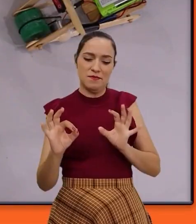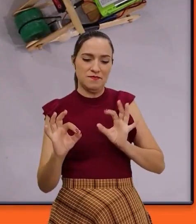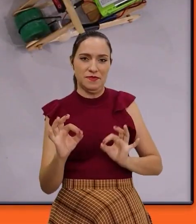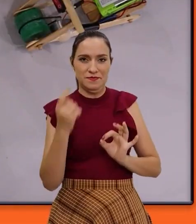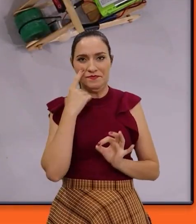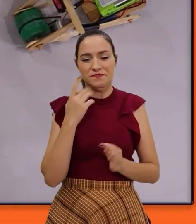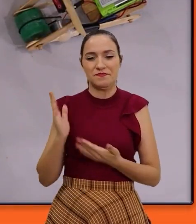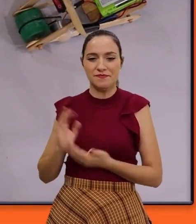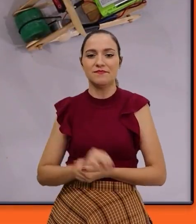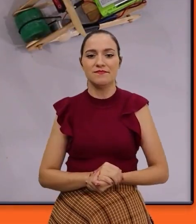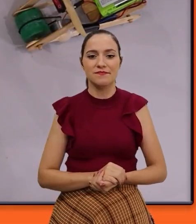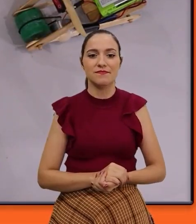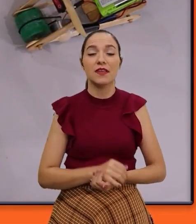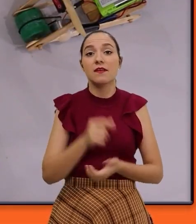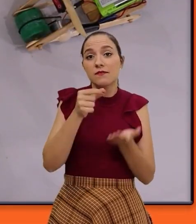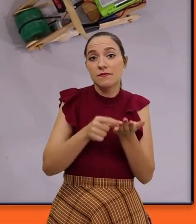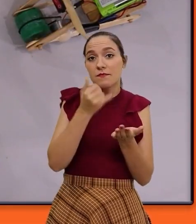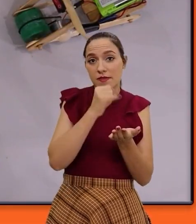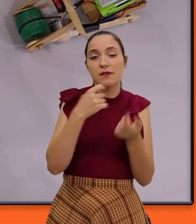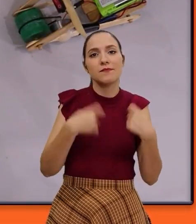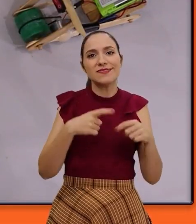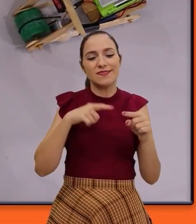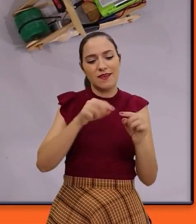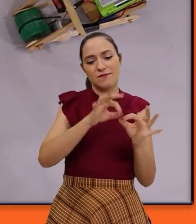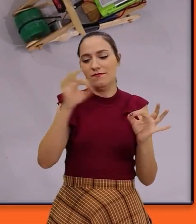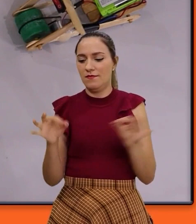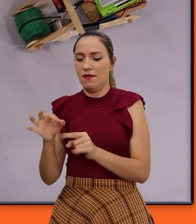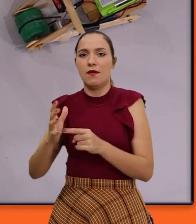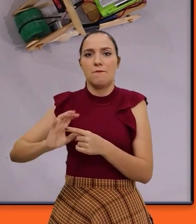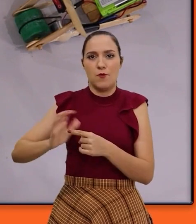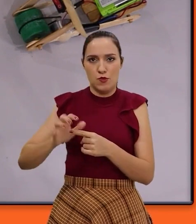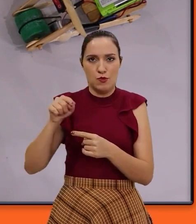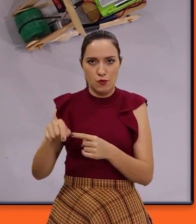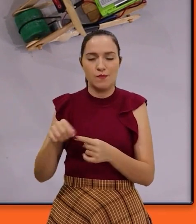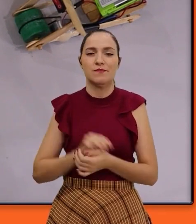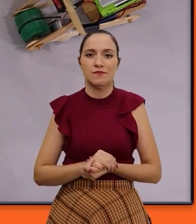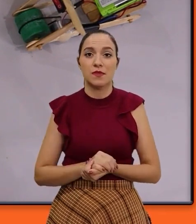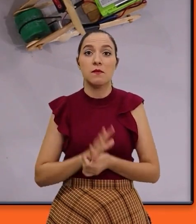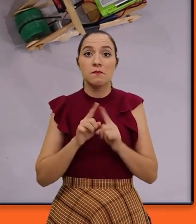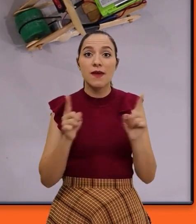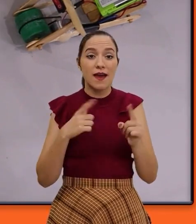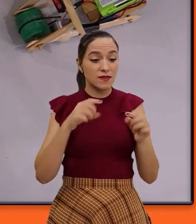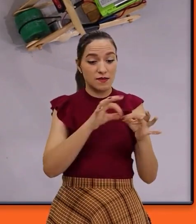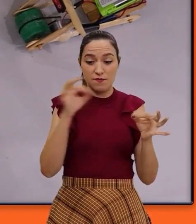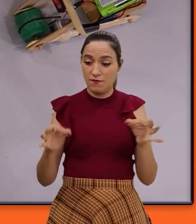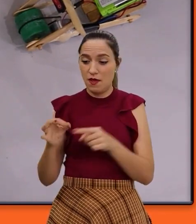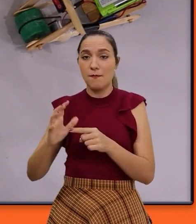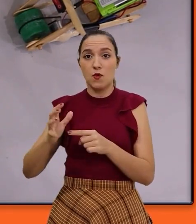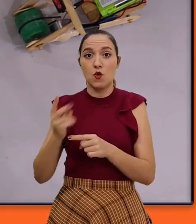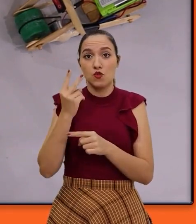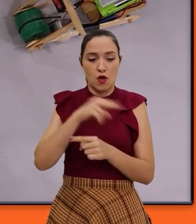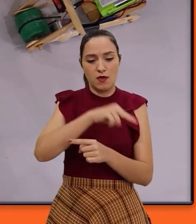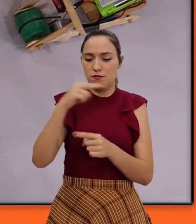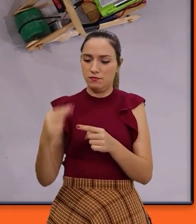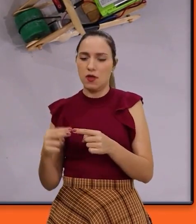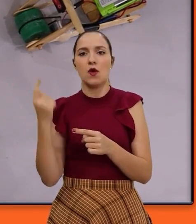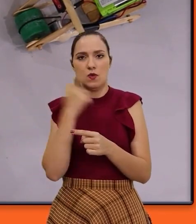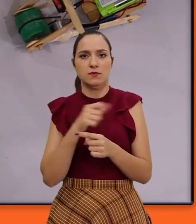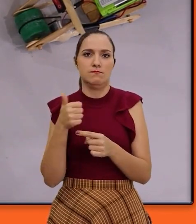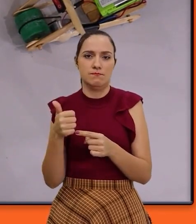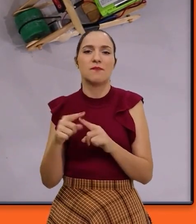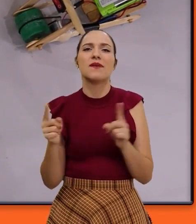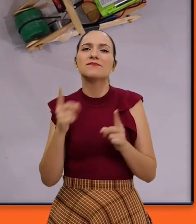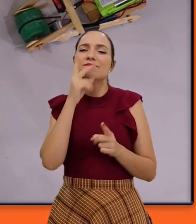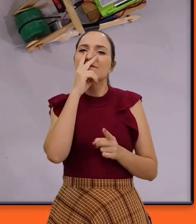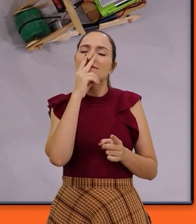Então a bateria, ela precisa alimentar esse motor. Então se eu ligar os dois fios diretamente no motor, o motor vai funcionar. Mas